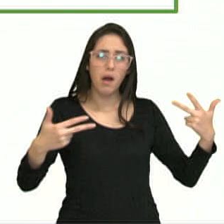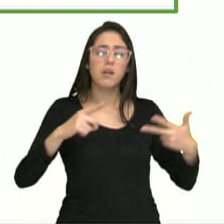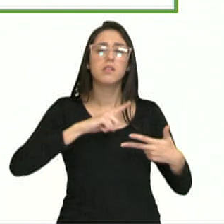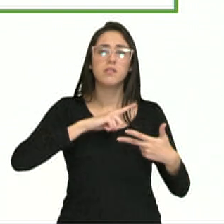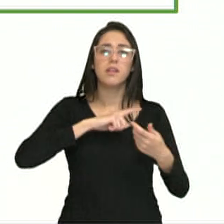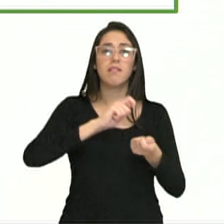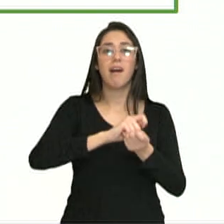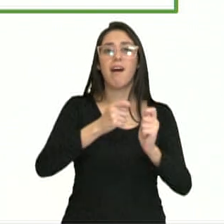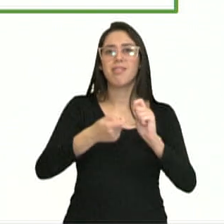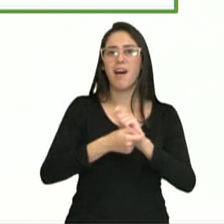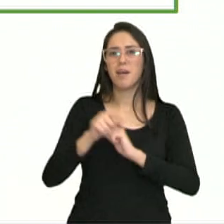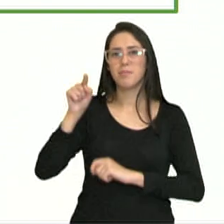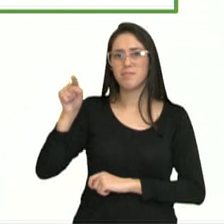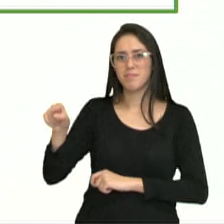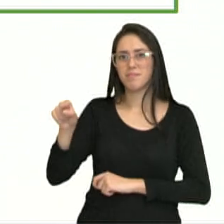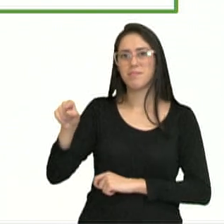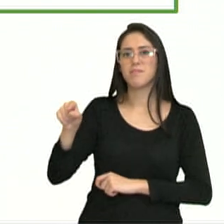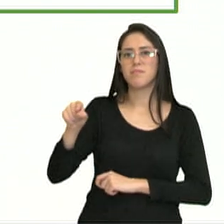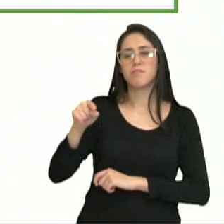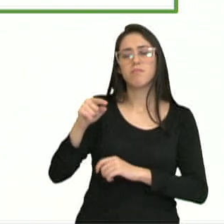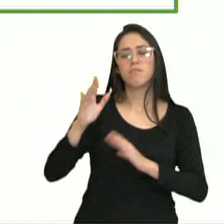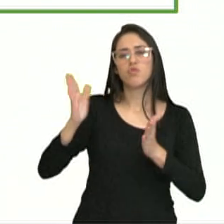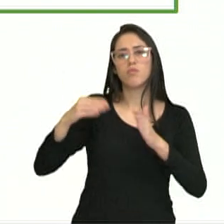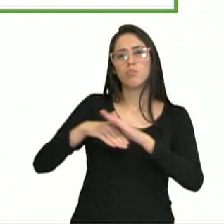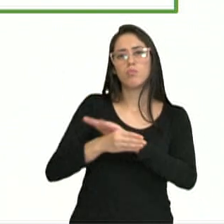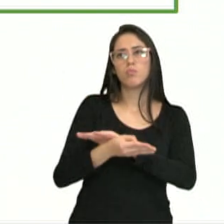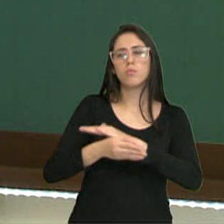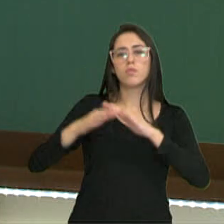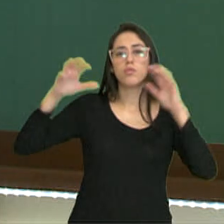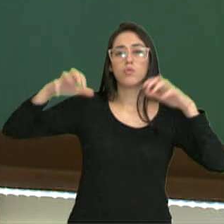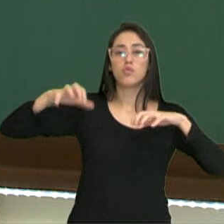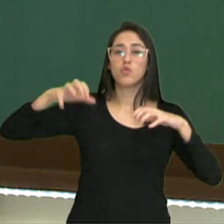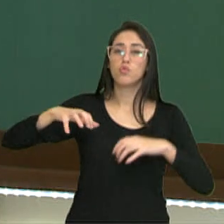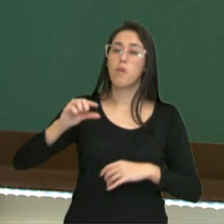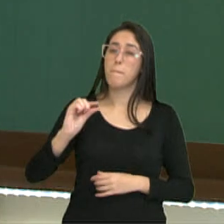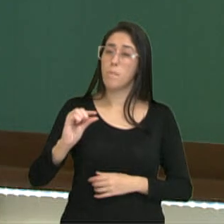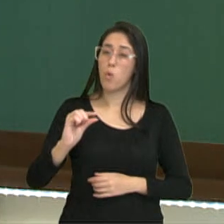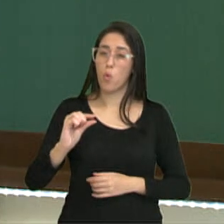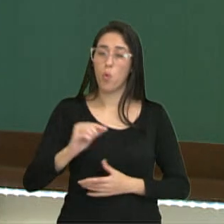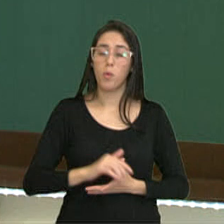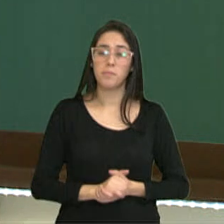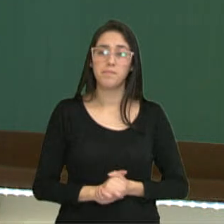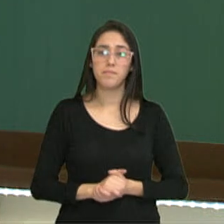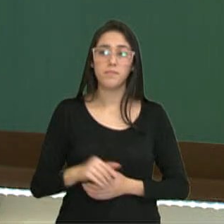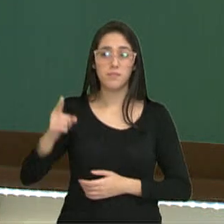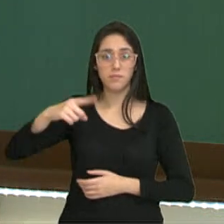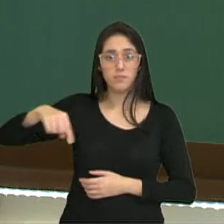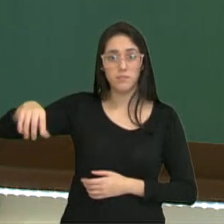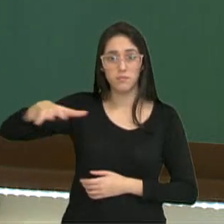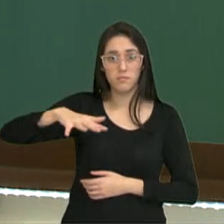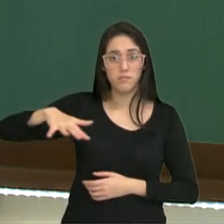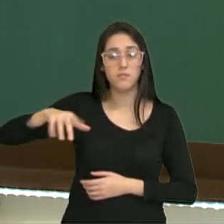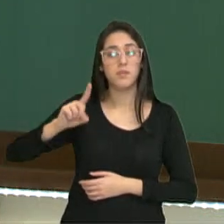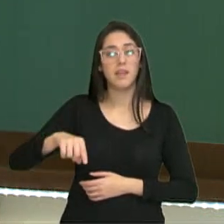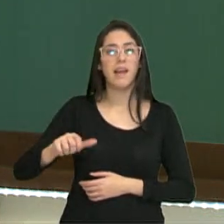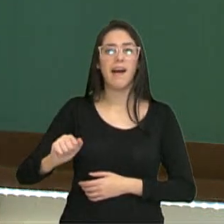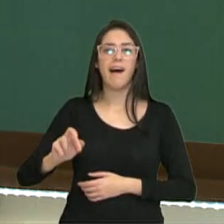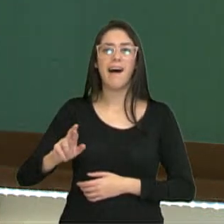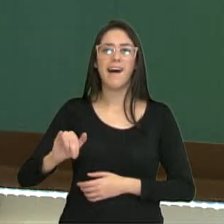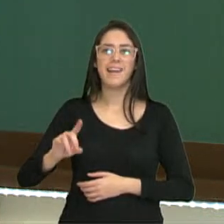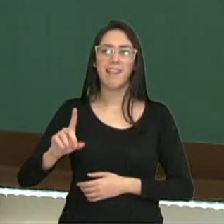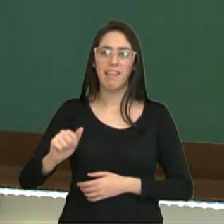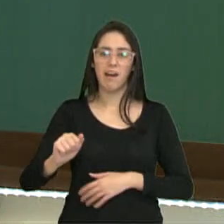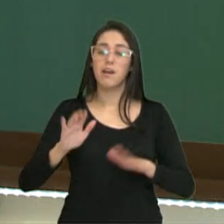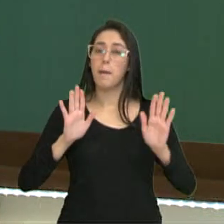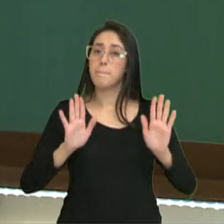que é precipitação? Chuva. Escassez de chuva. Trata-se de regiões áridas, mas